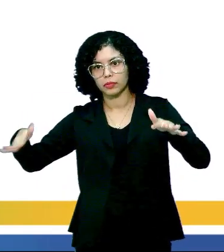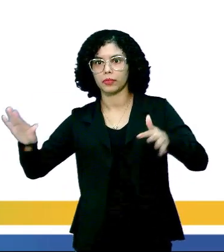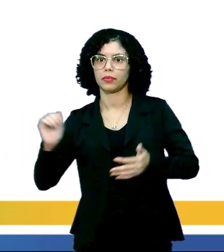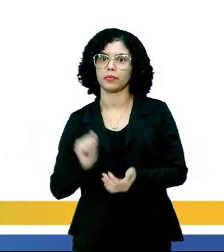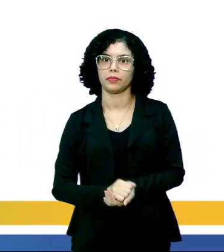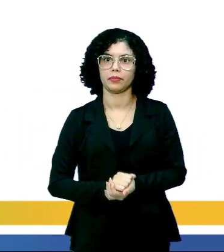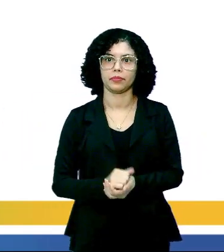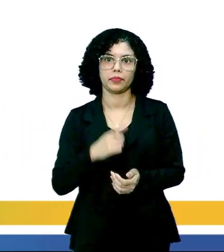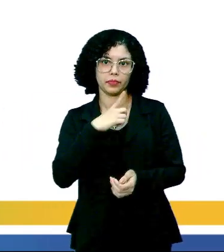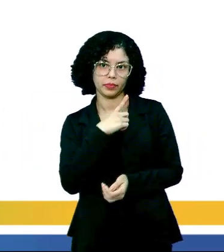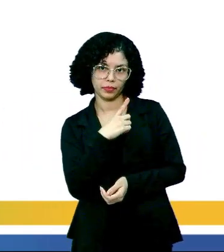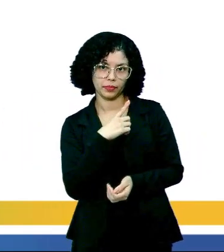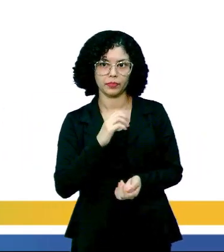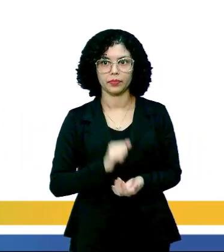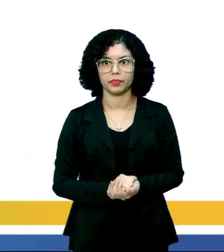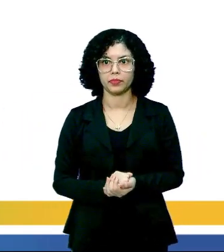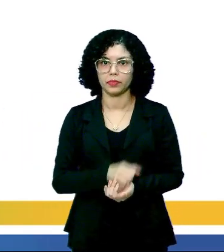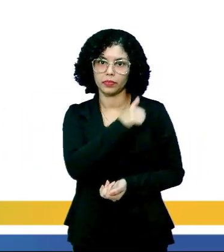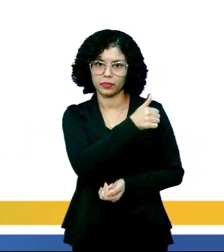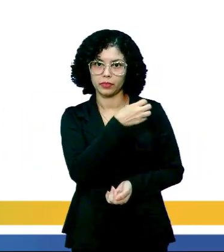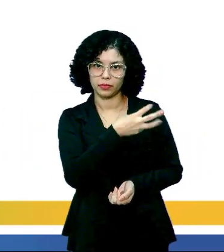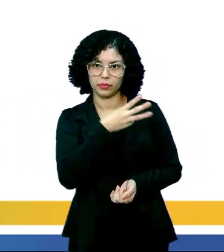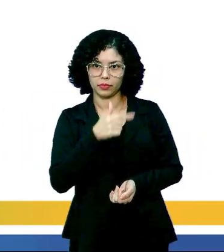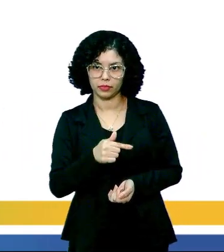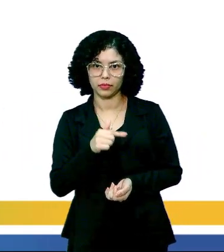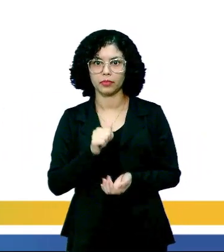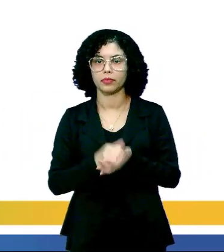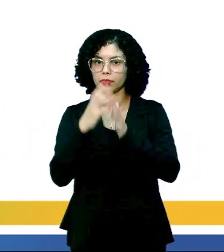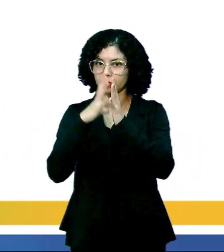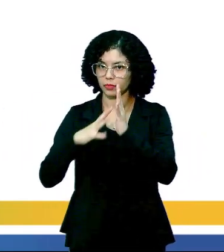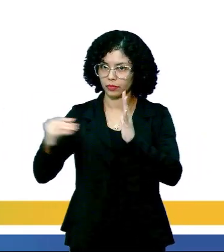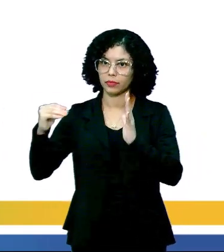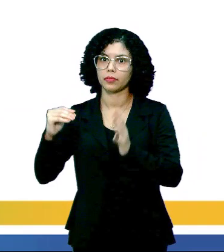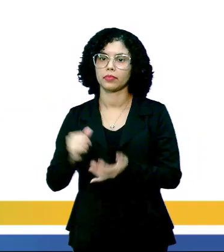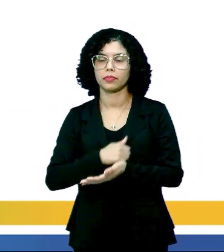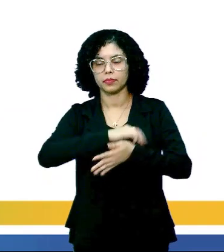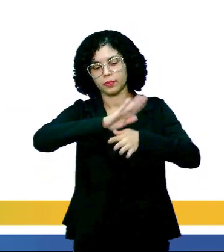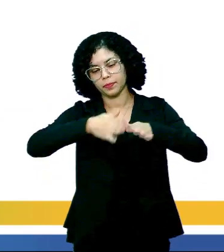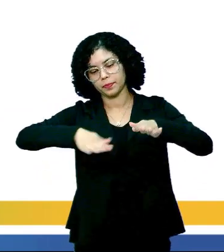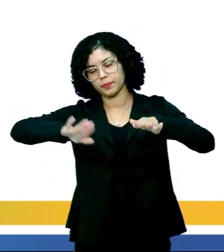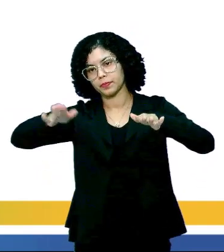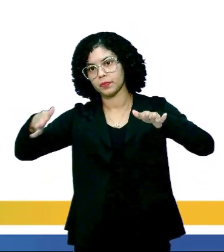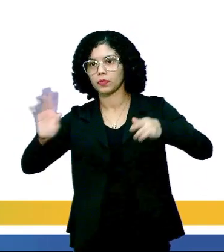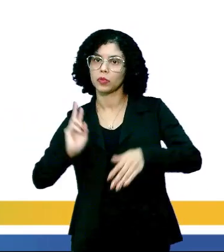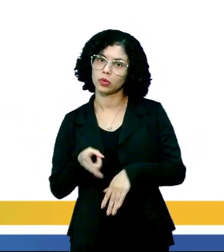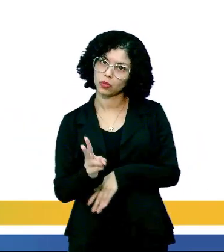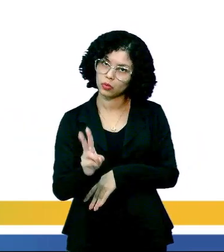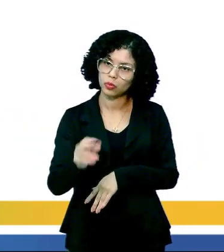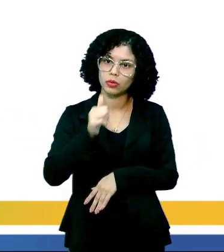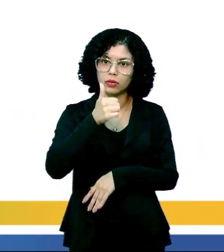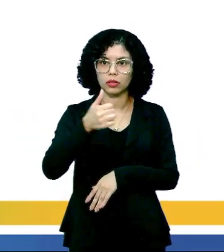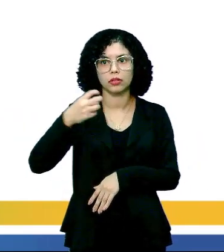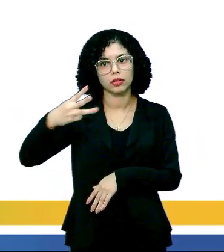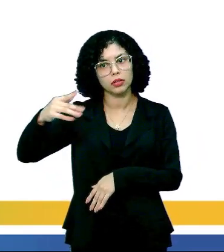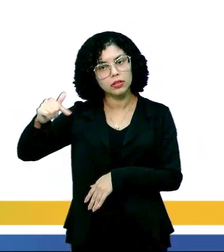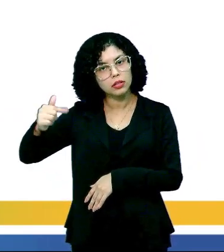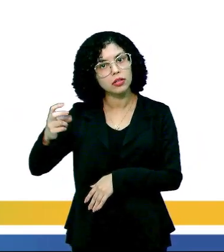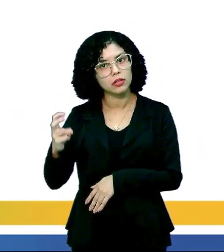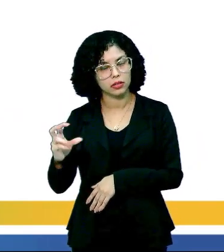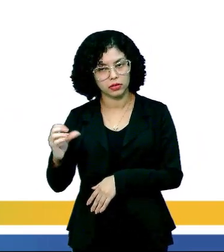tenho o bário 137,56, emitiu ali uma onda gama e ele continua sendo o